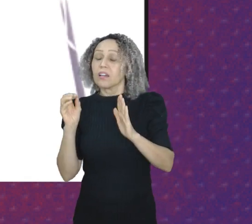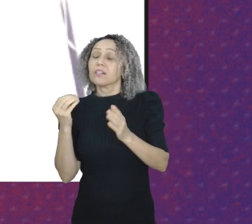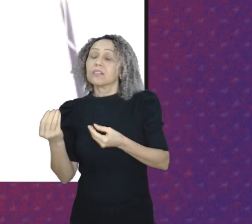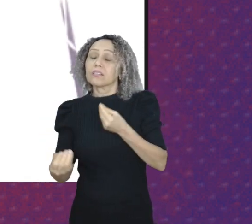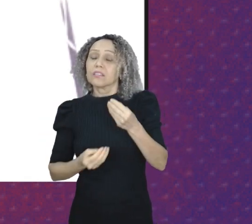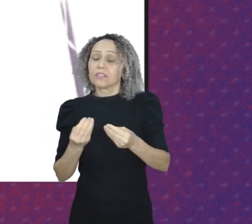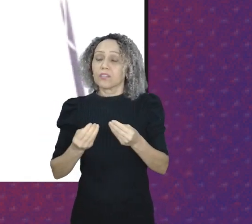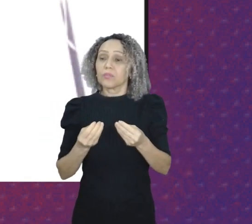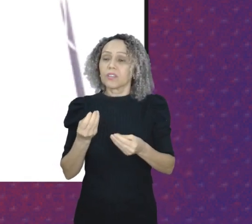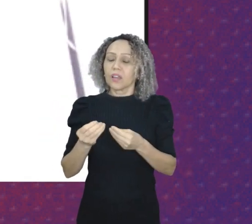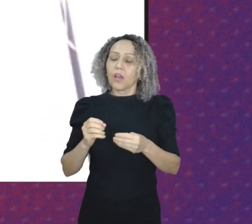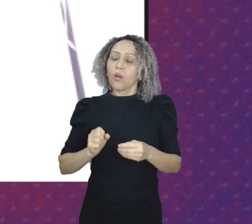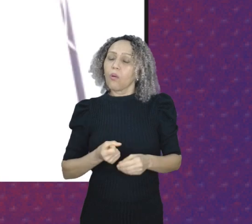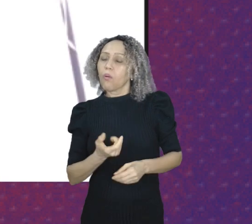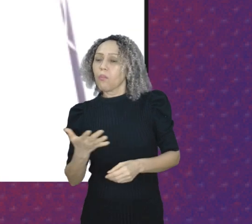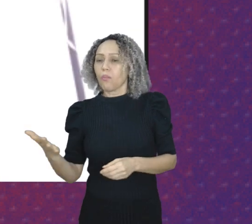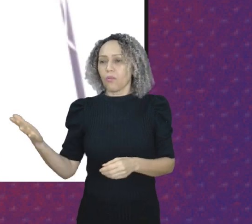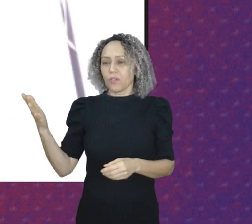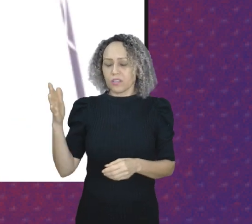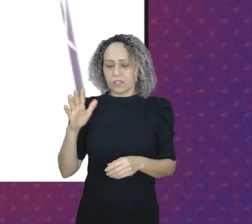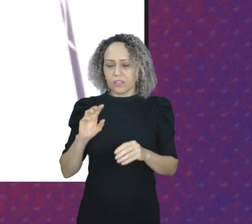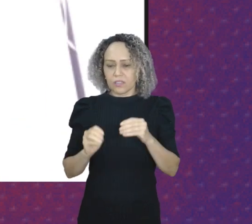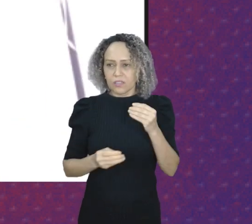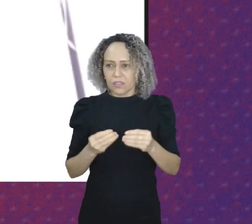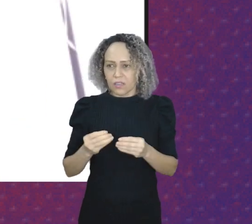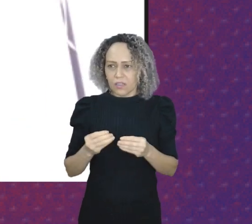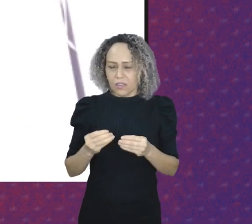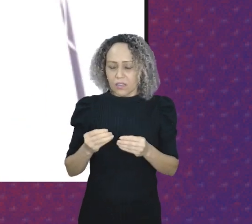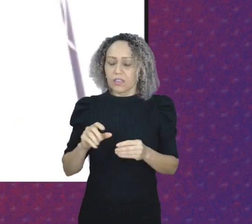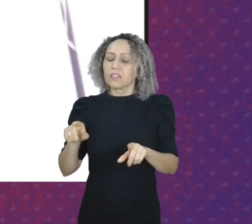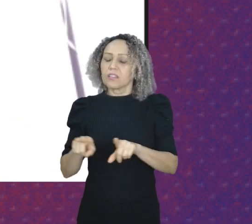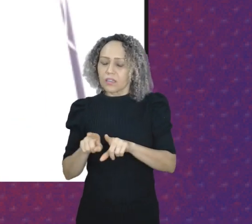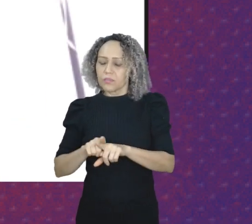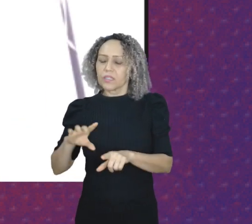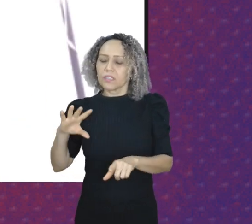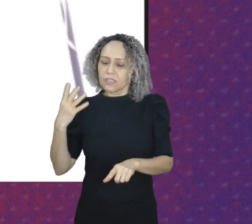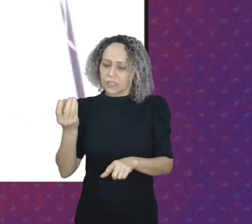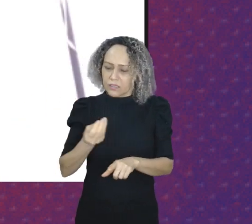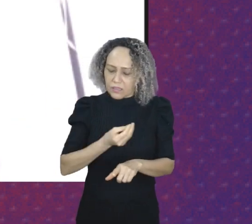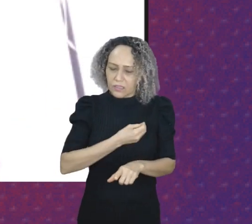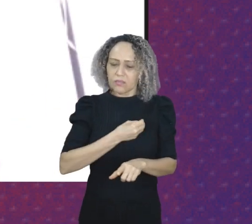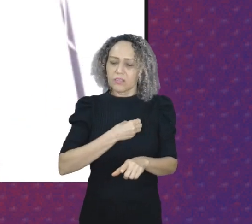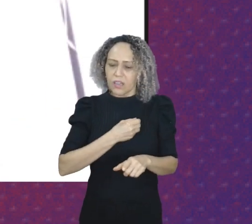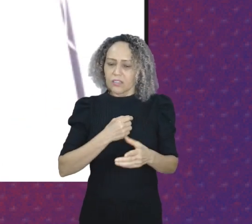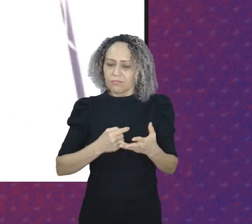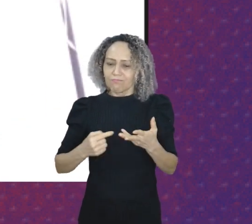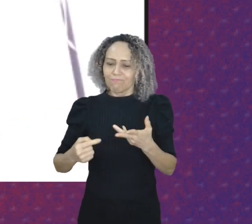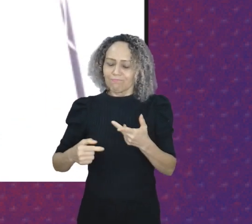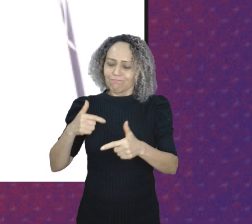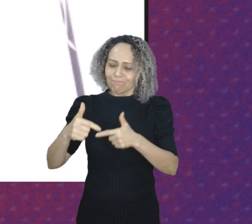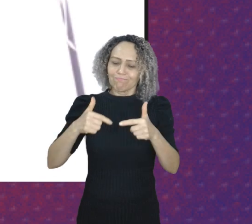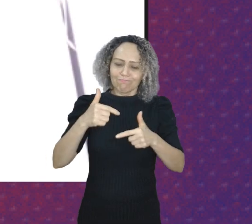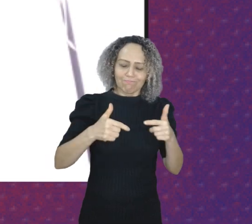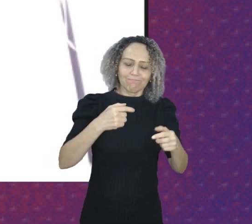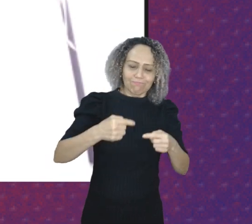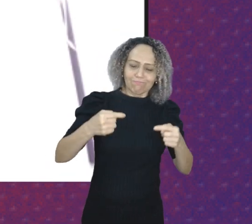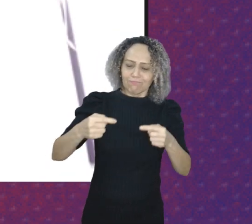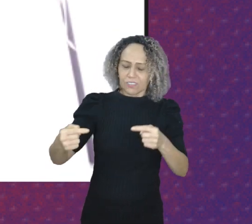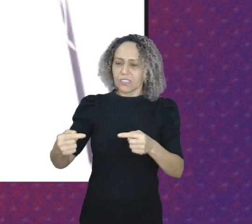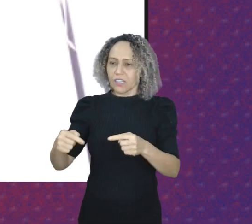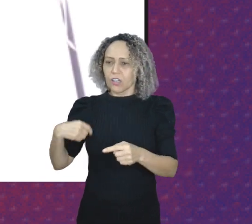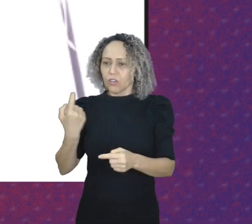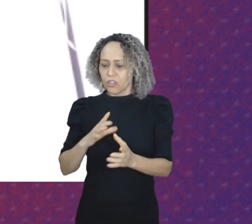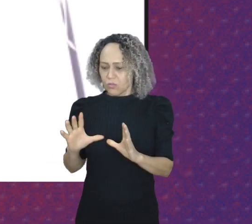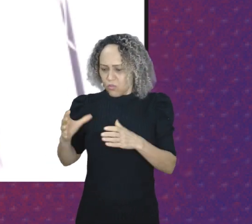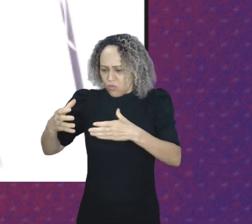bissexualidades e muitas, por óbvio, também têm das transexualidades. Mas nós somos uma rede de lésbicas e